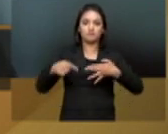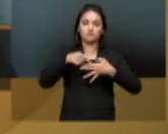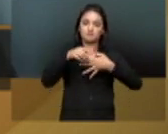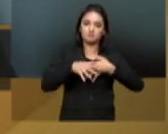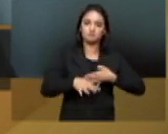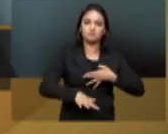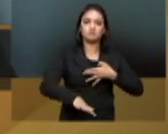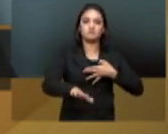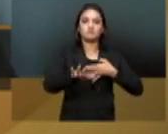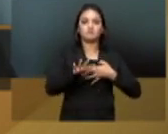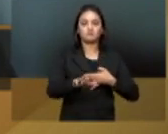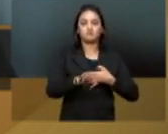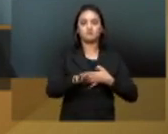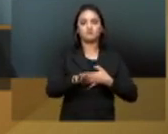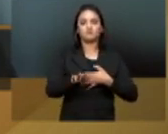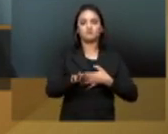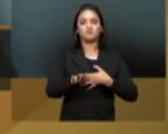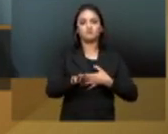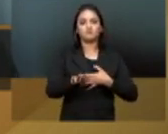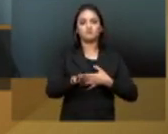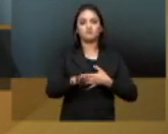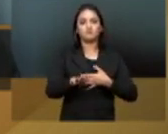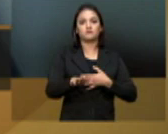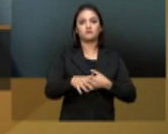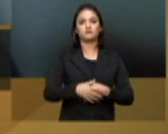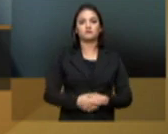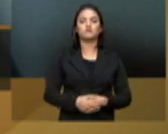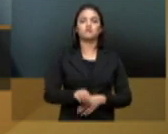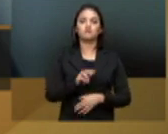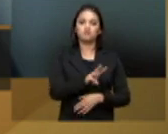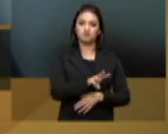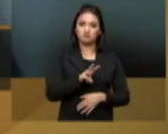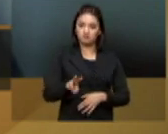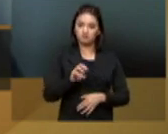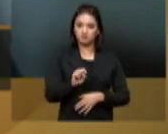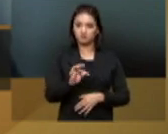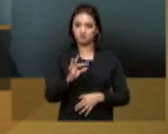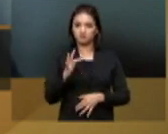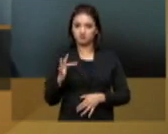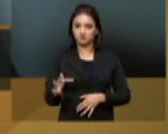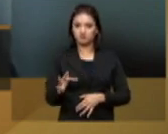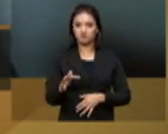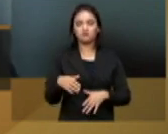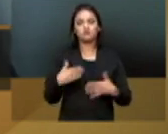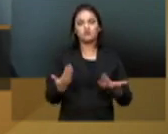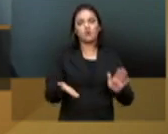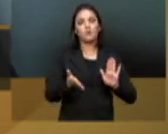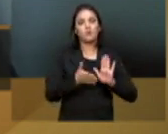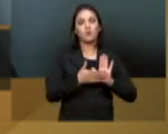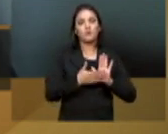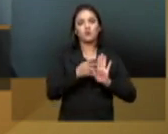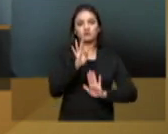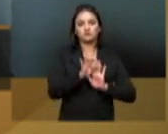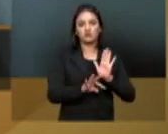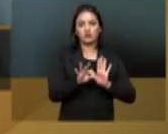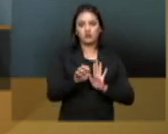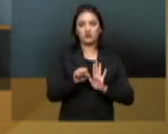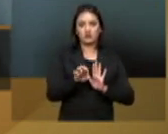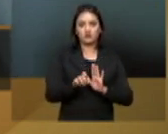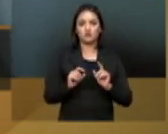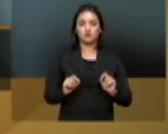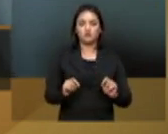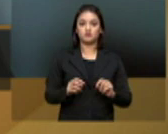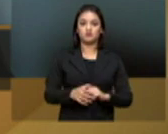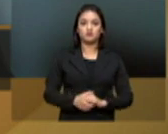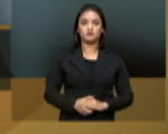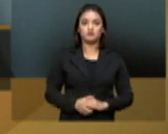do portal do Supremo Tribunal Federal no sítio da internet, proponho a seguinte tese: que em